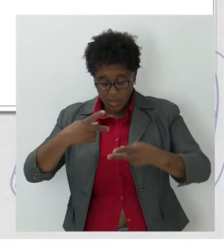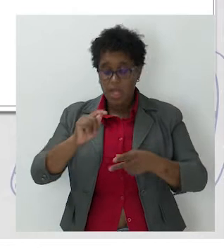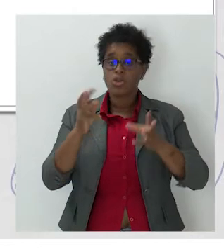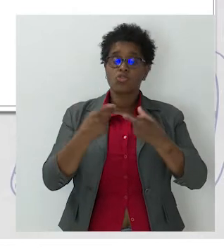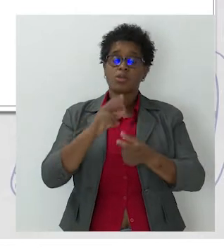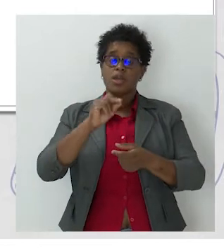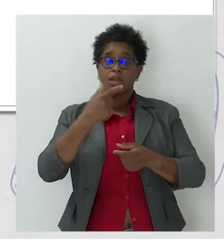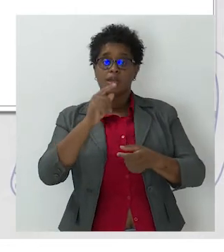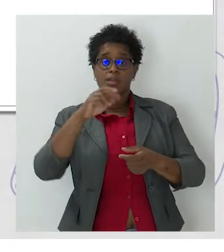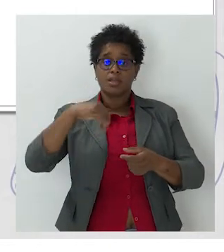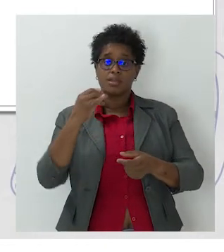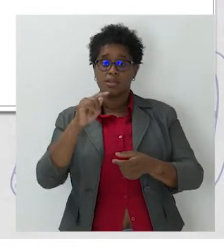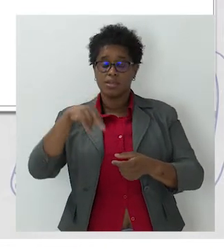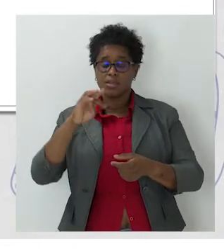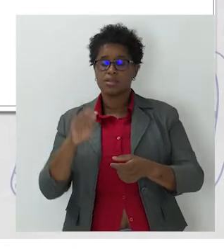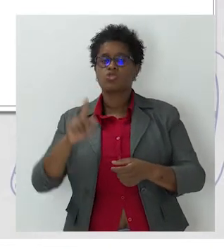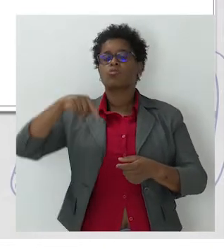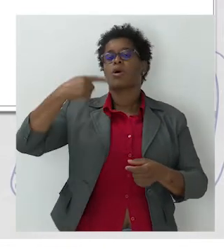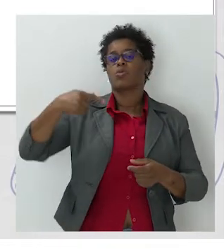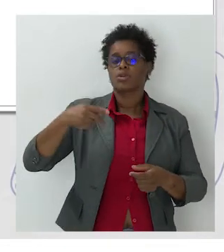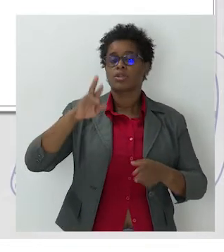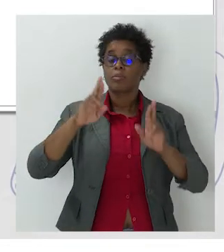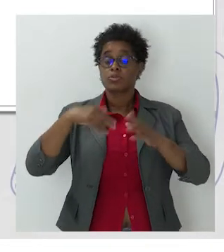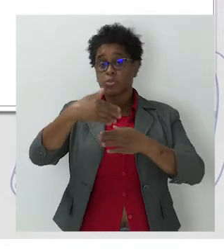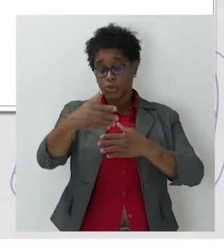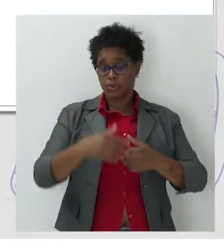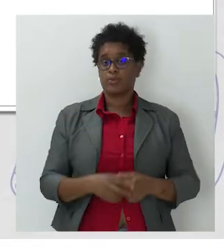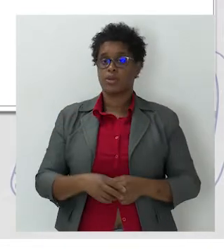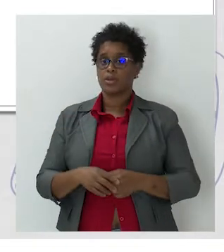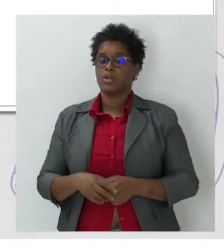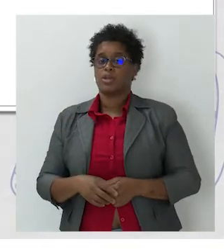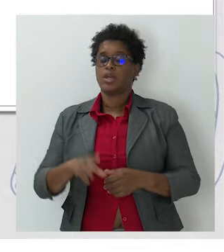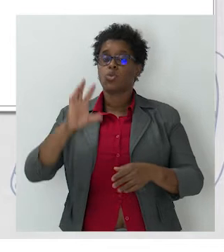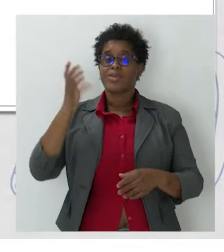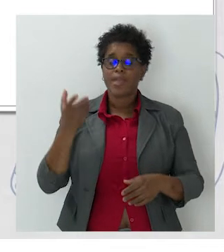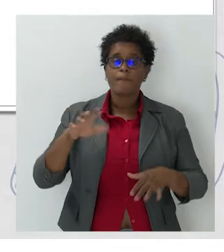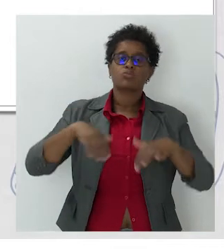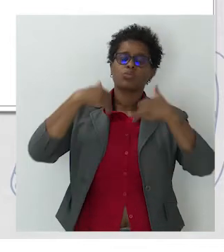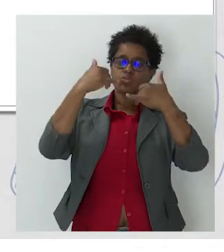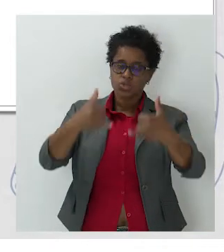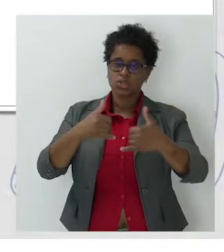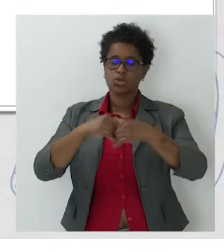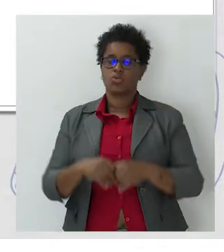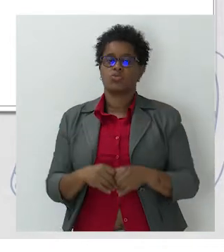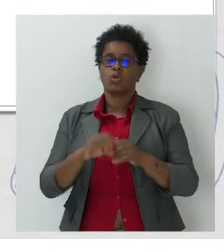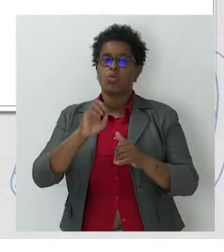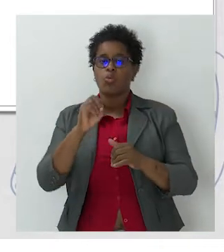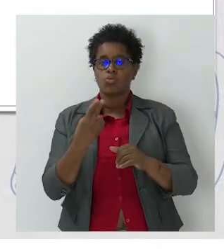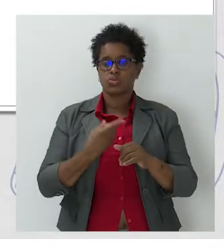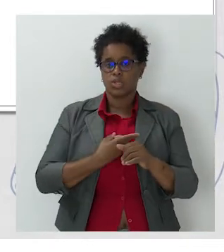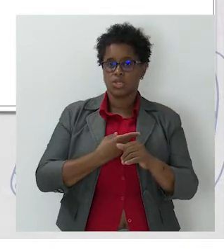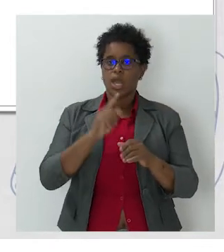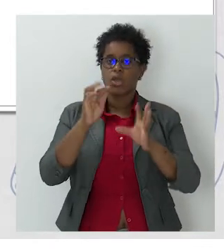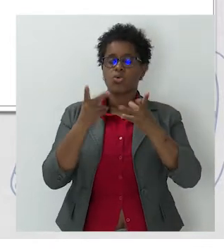economia ateniense numa outra perspectiva e nos tempos posteriores, ou seja,